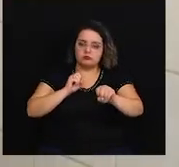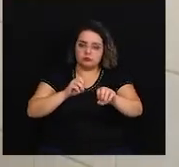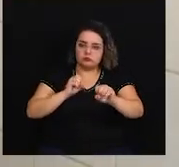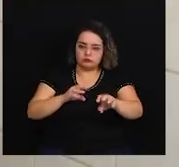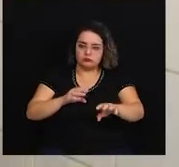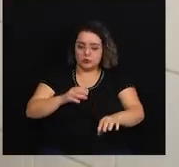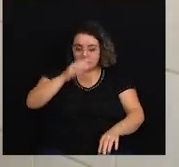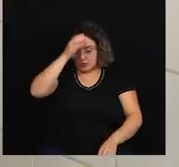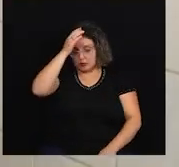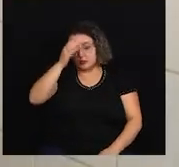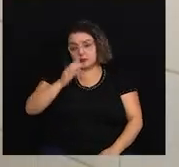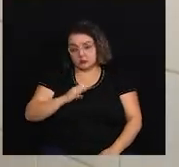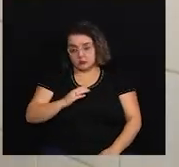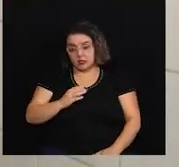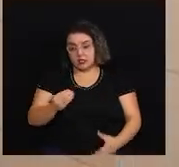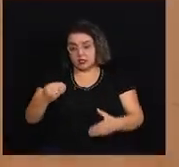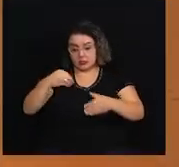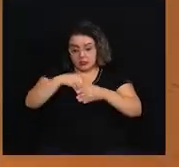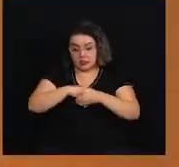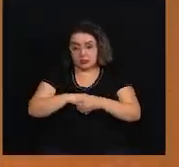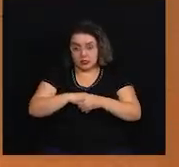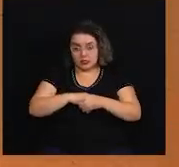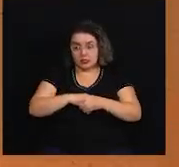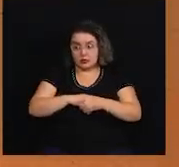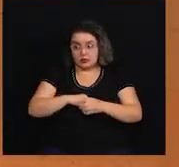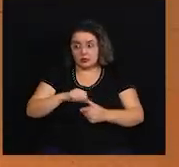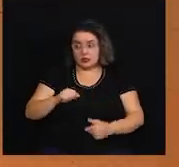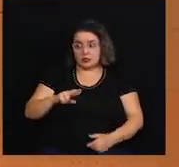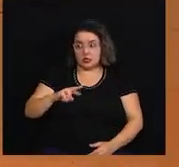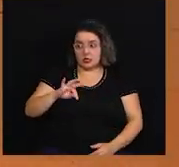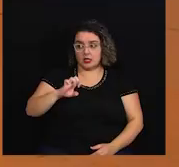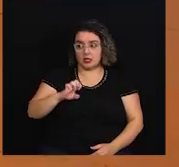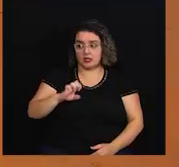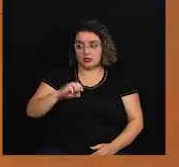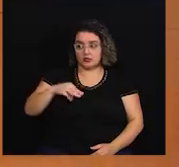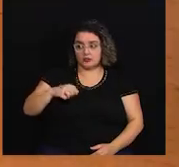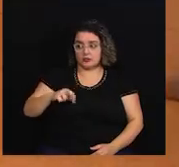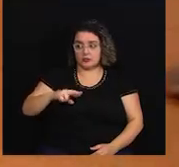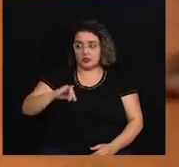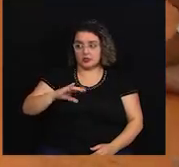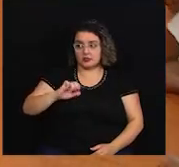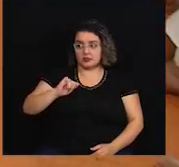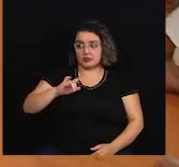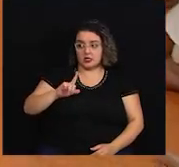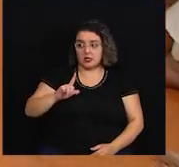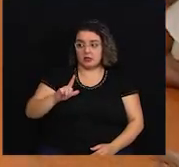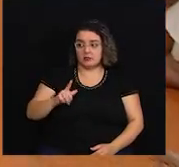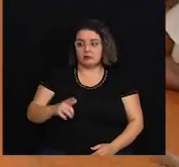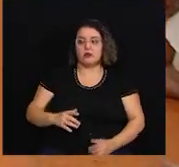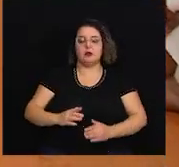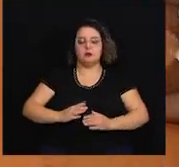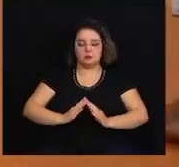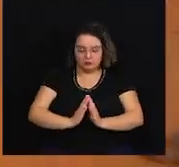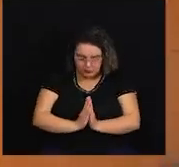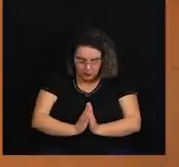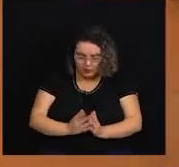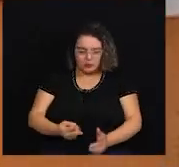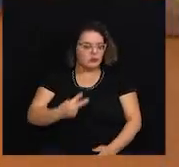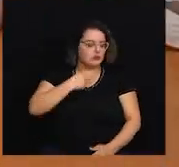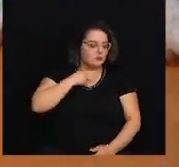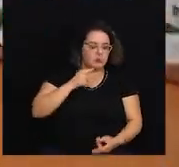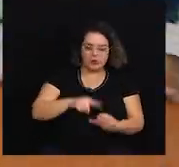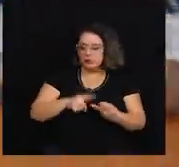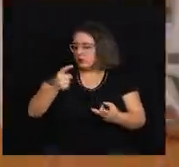educar o cidadão dentro daquela linha de arte marcial você entendeu é sentida comprimento não pode isso não pode aquilo